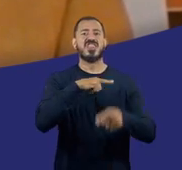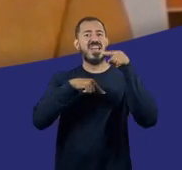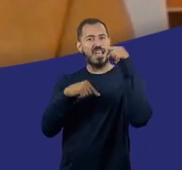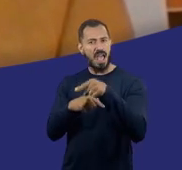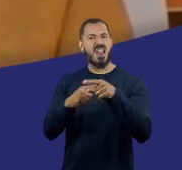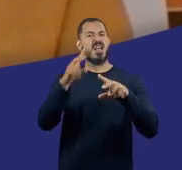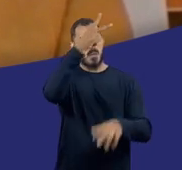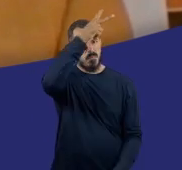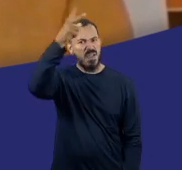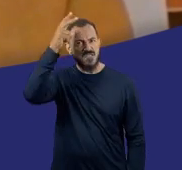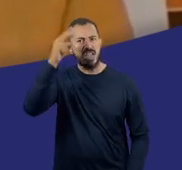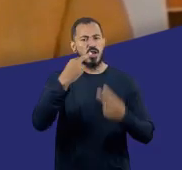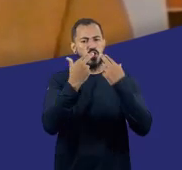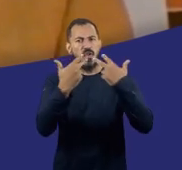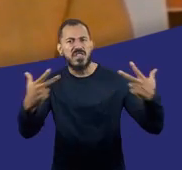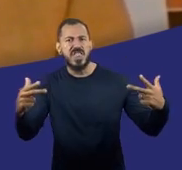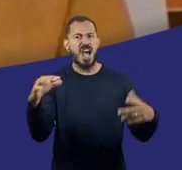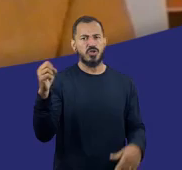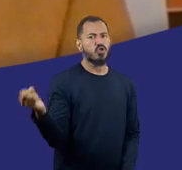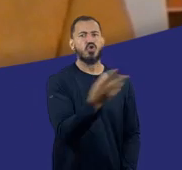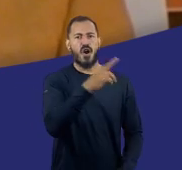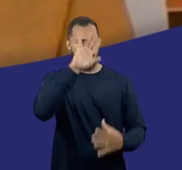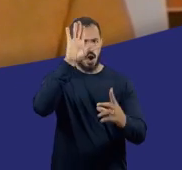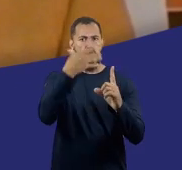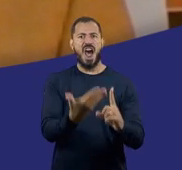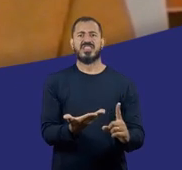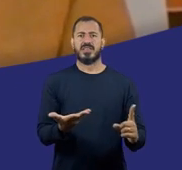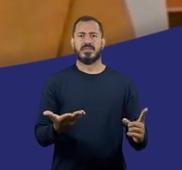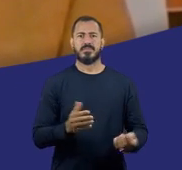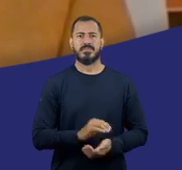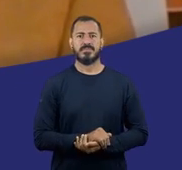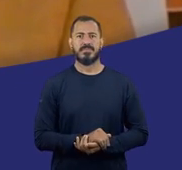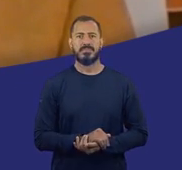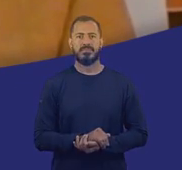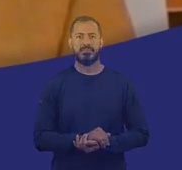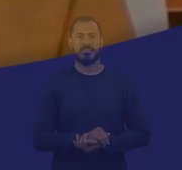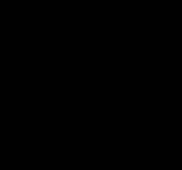Vitória terá em Neuzinha uma prefeita inovadora, competente e honrada.